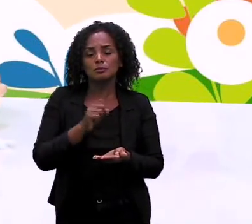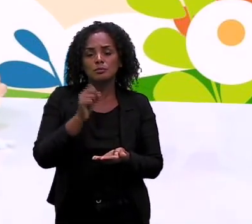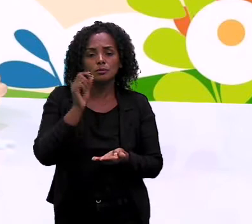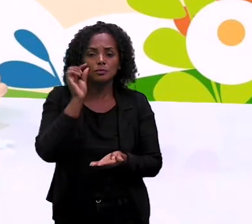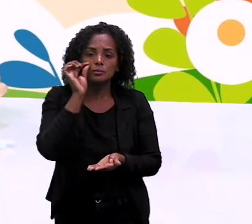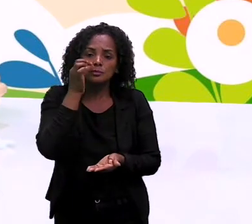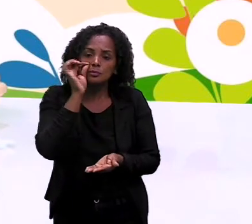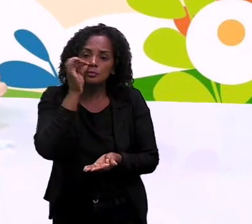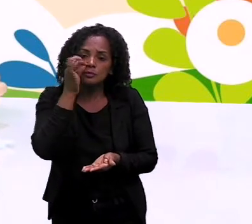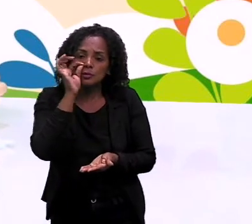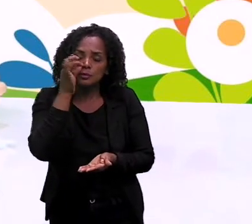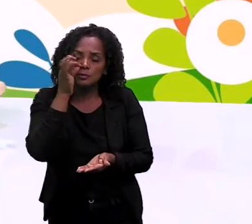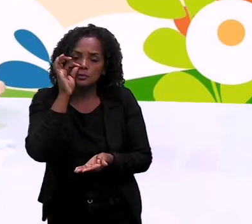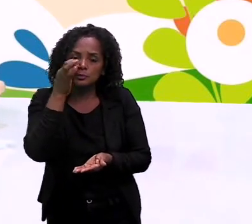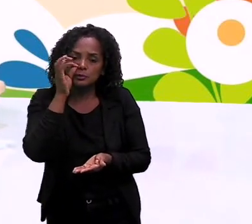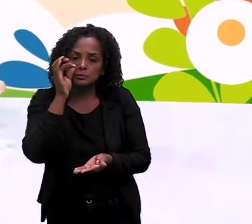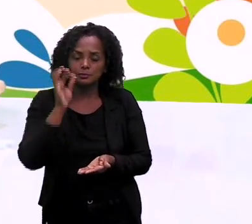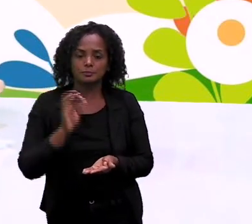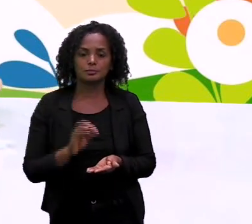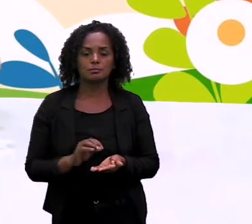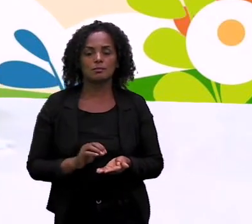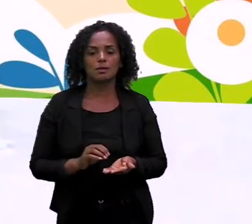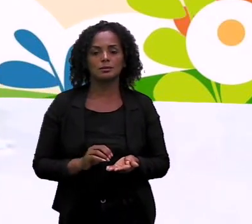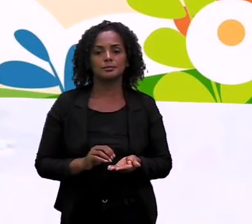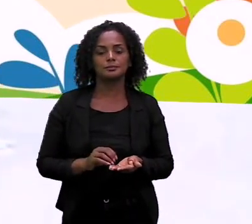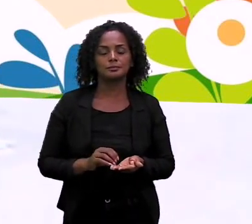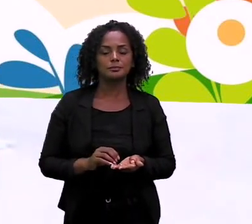Aqui eu vou colocar o rosa.